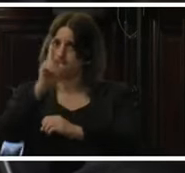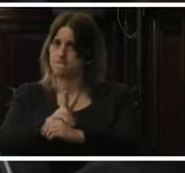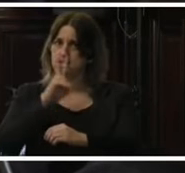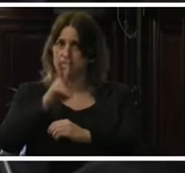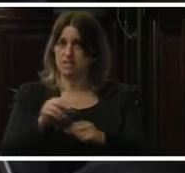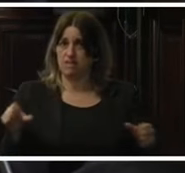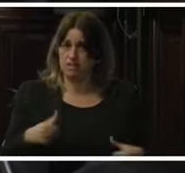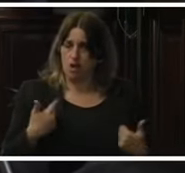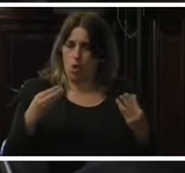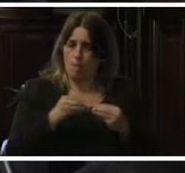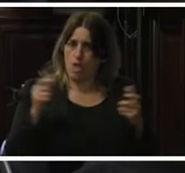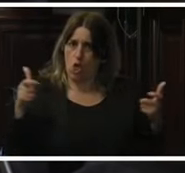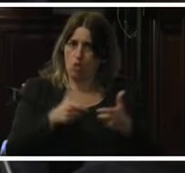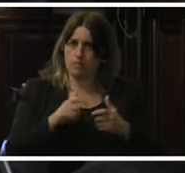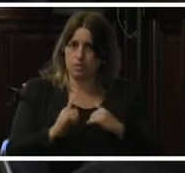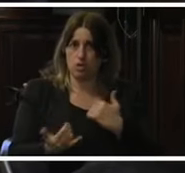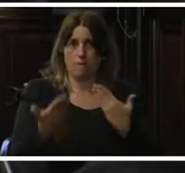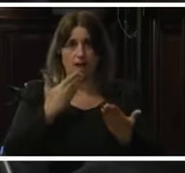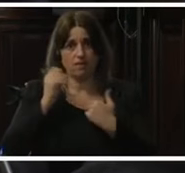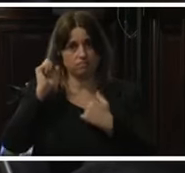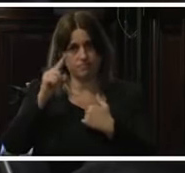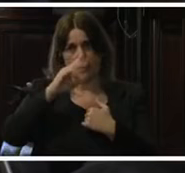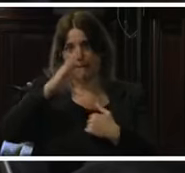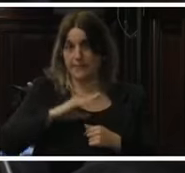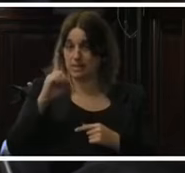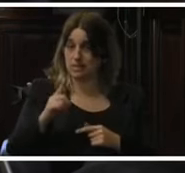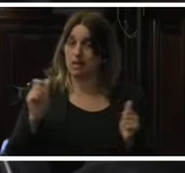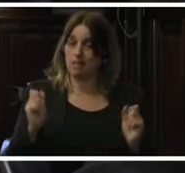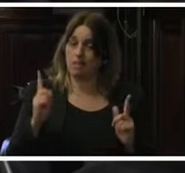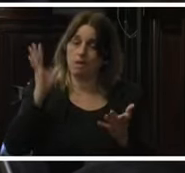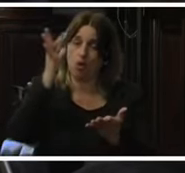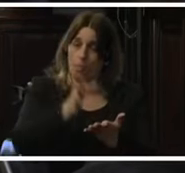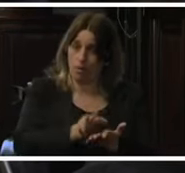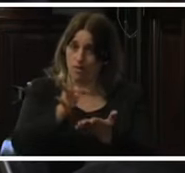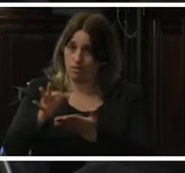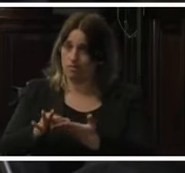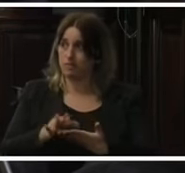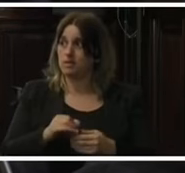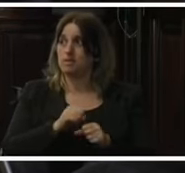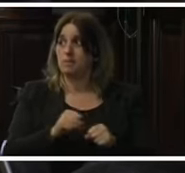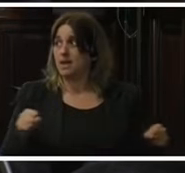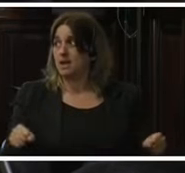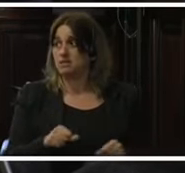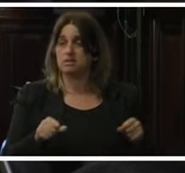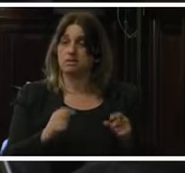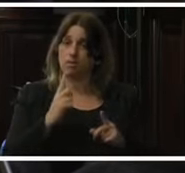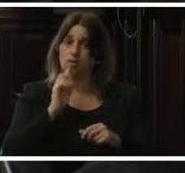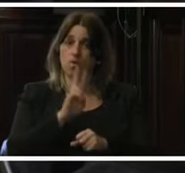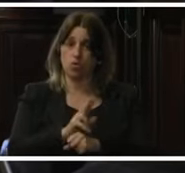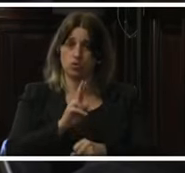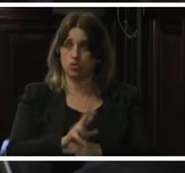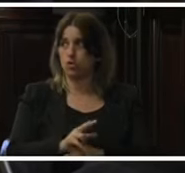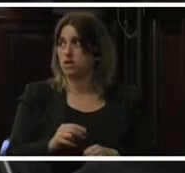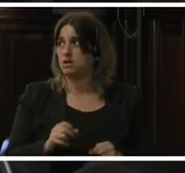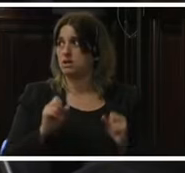colegas comissionados de algumas autoridades e com a população para dar segmento e